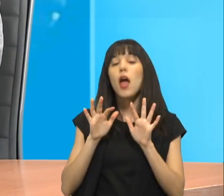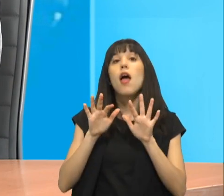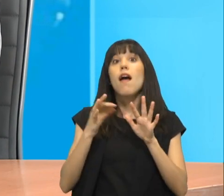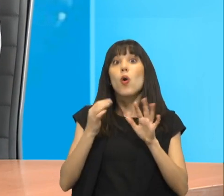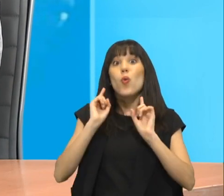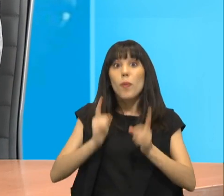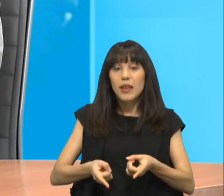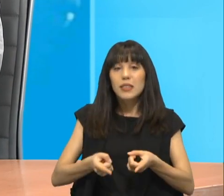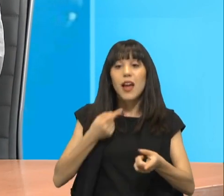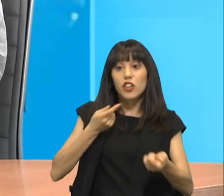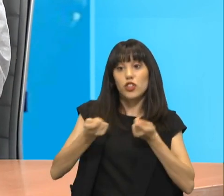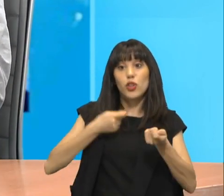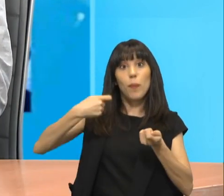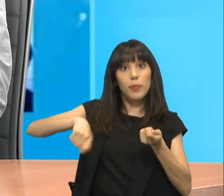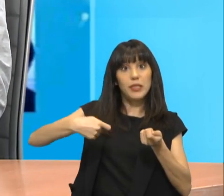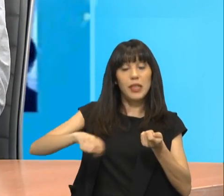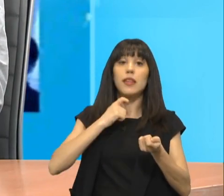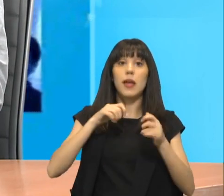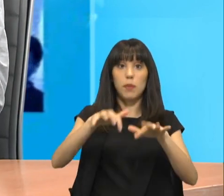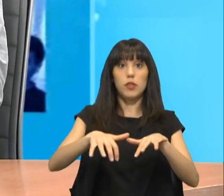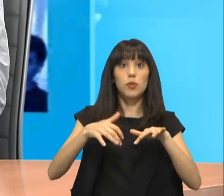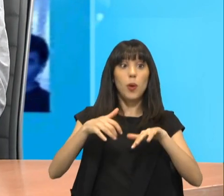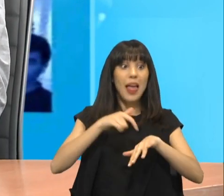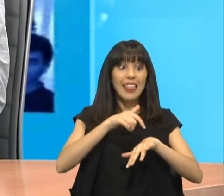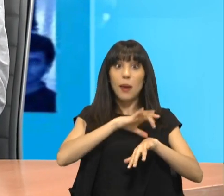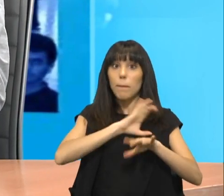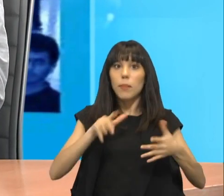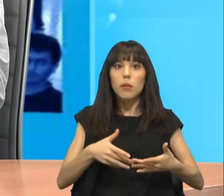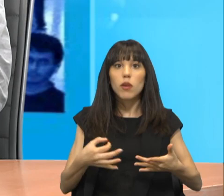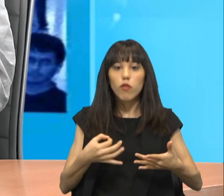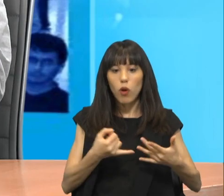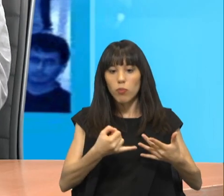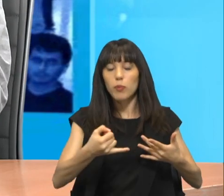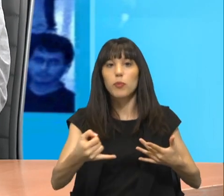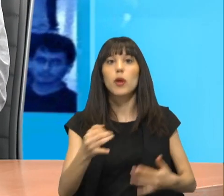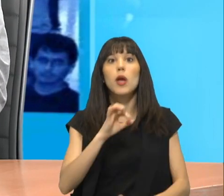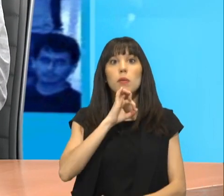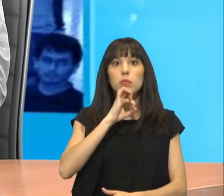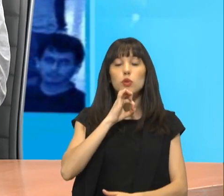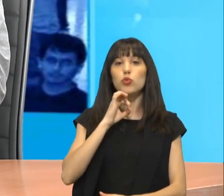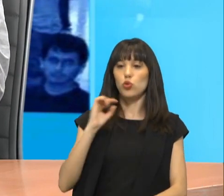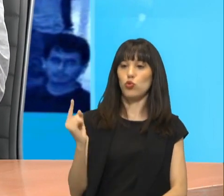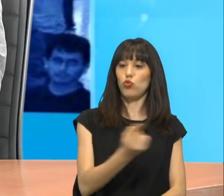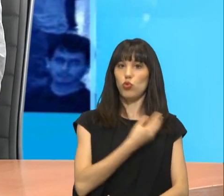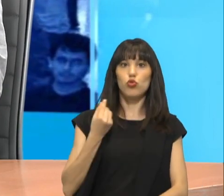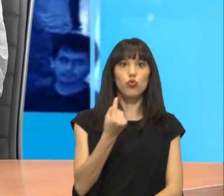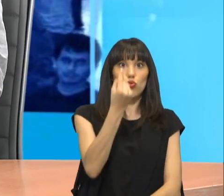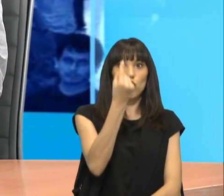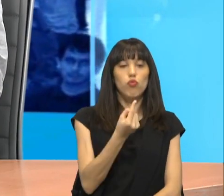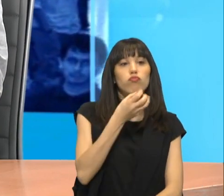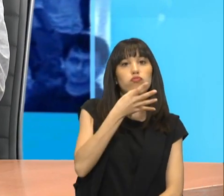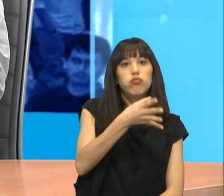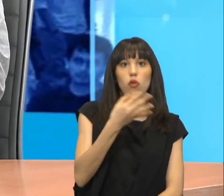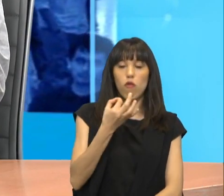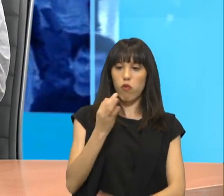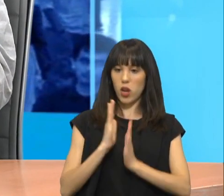E a pandemia foi, e nós dissemos-lo várias vezes, um exemplo de como os bispos souberam falar a uma só voz e de como a posição se foi mantendo e a